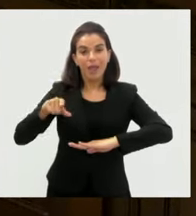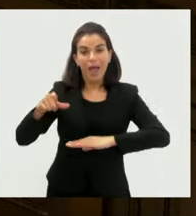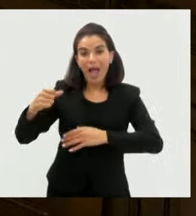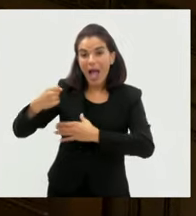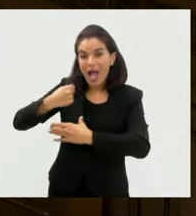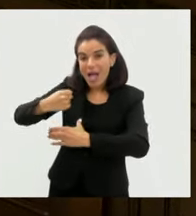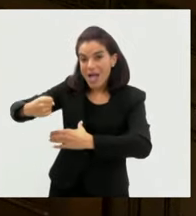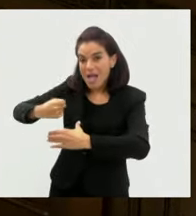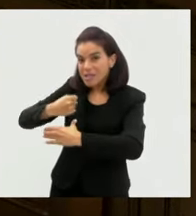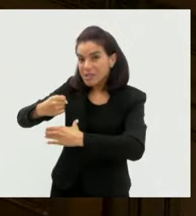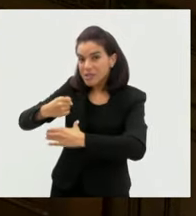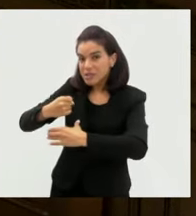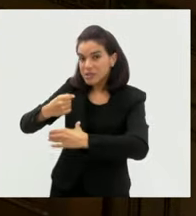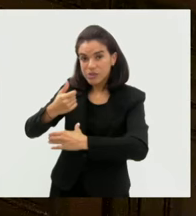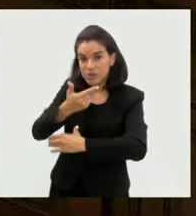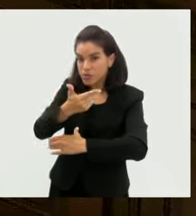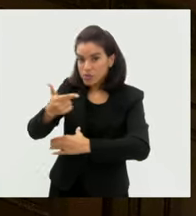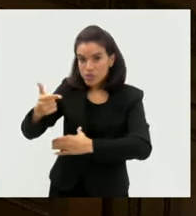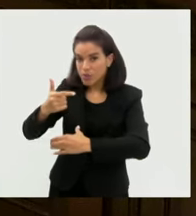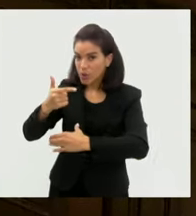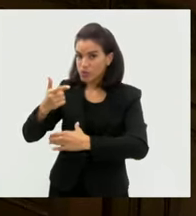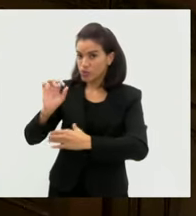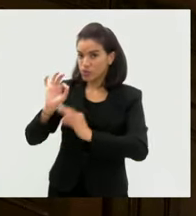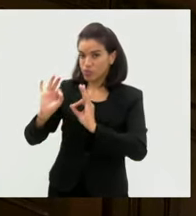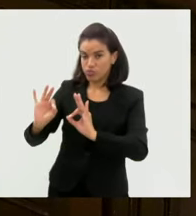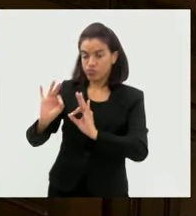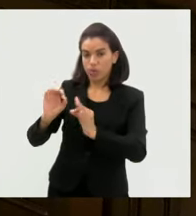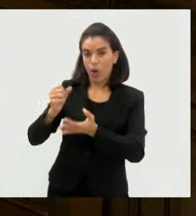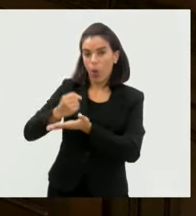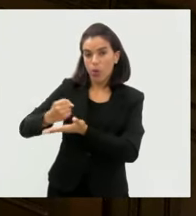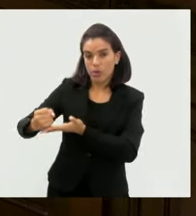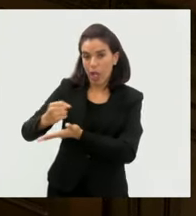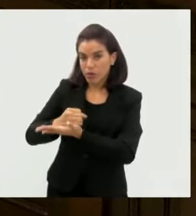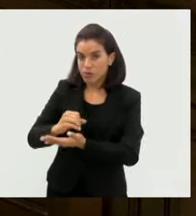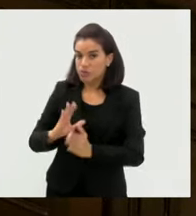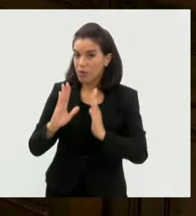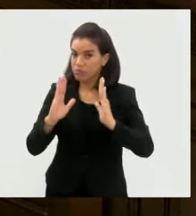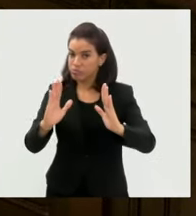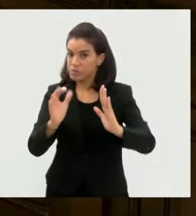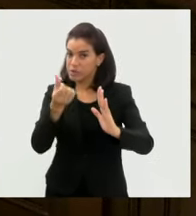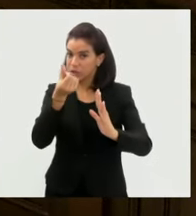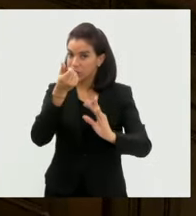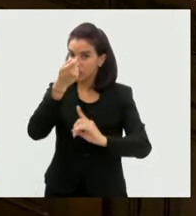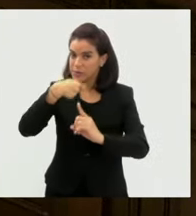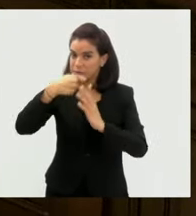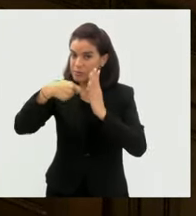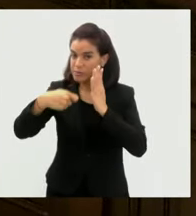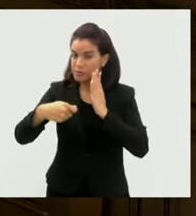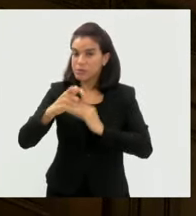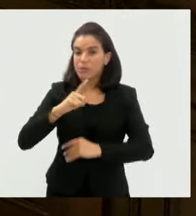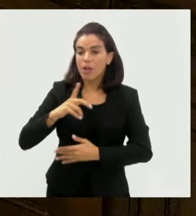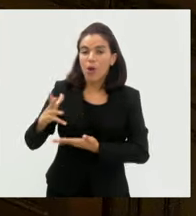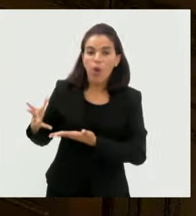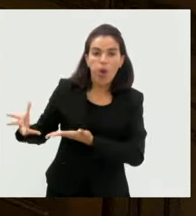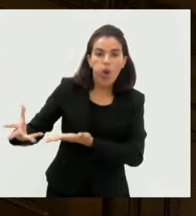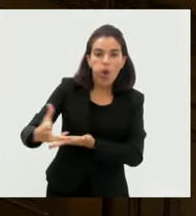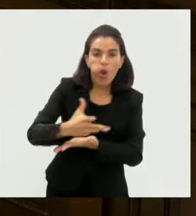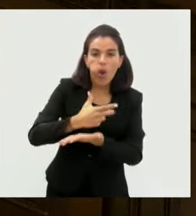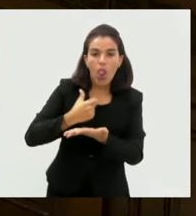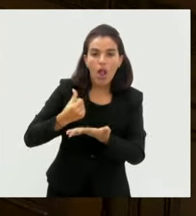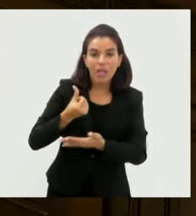cobertura contratual, que apenas em 6 meses arrecadou 128